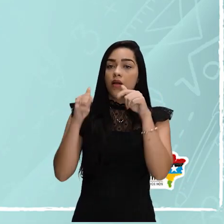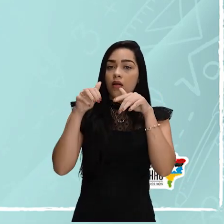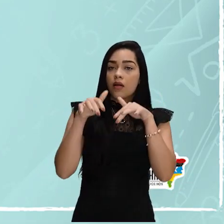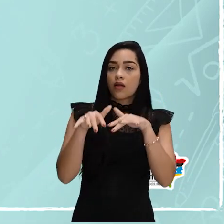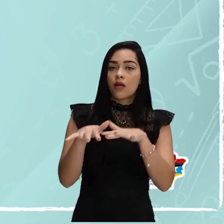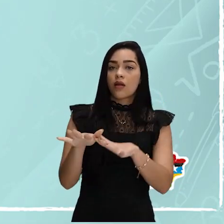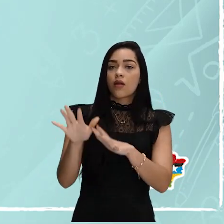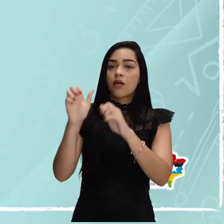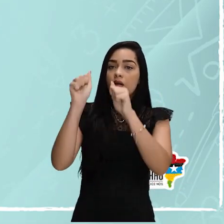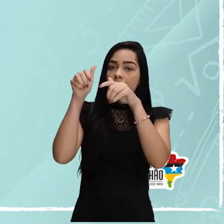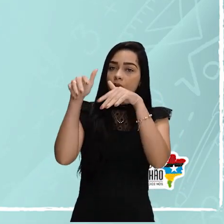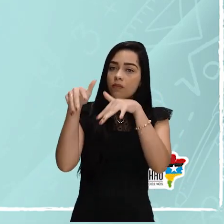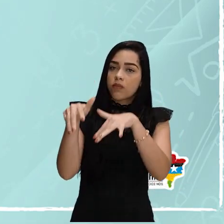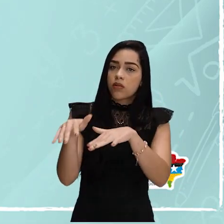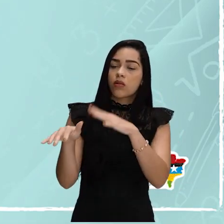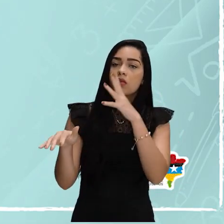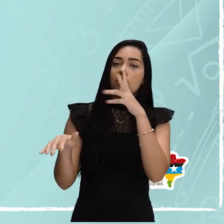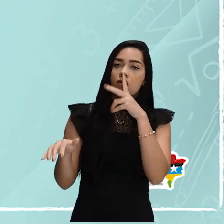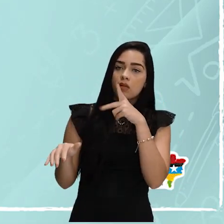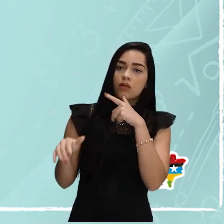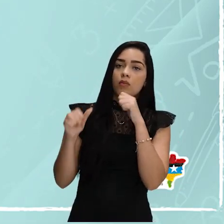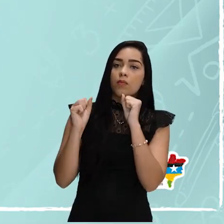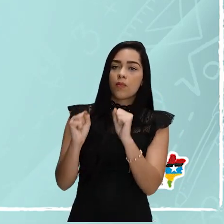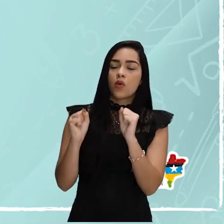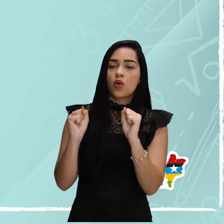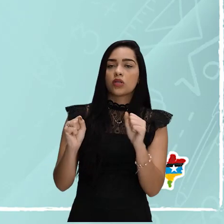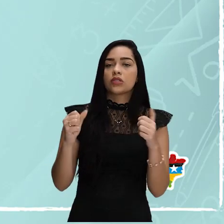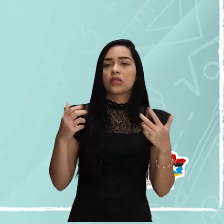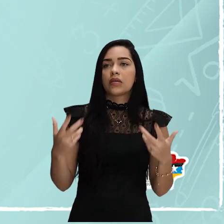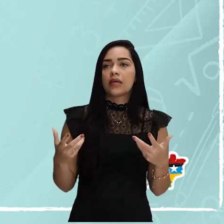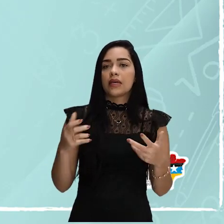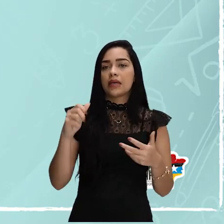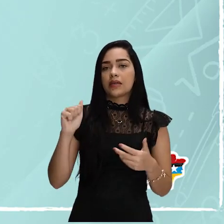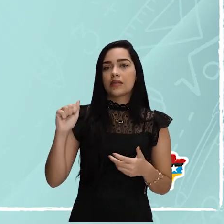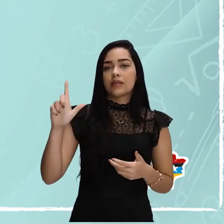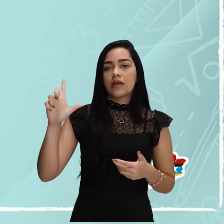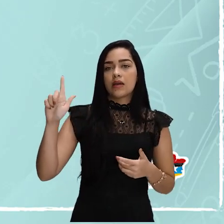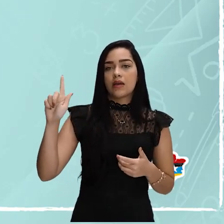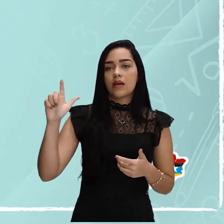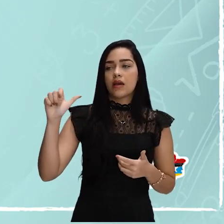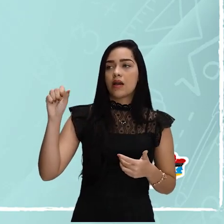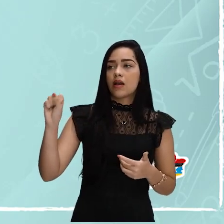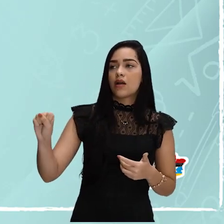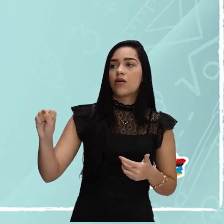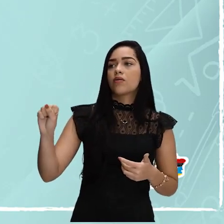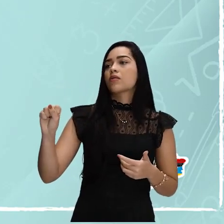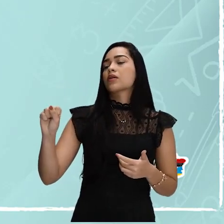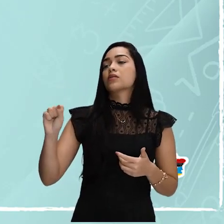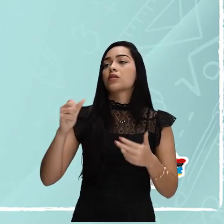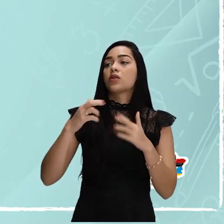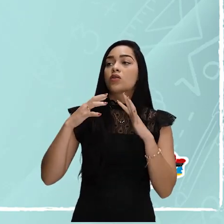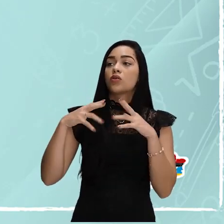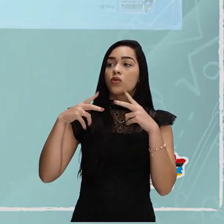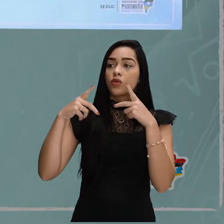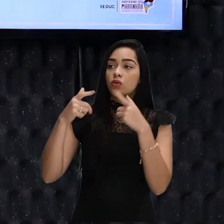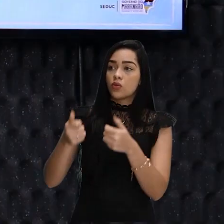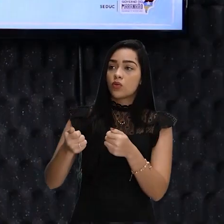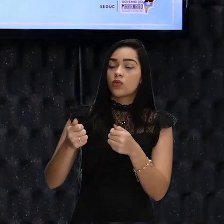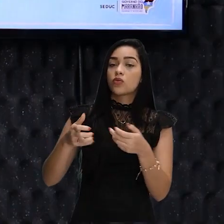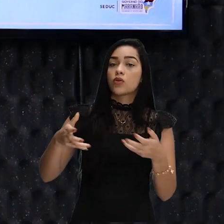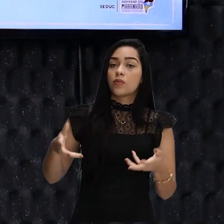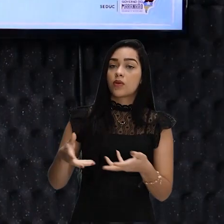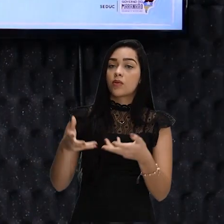mais lentamente. Então, vai ter condições ali das algas microscópicas, macroscópicas também,